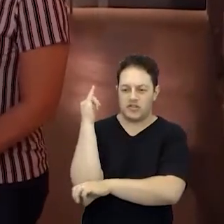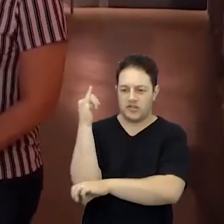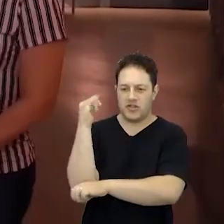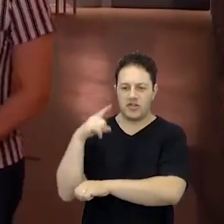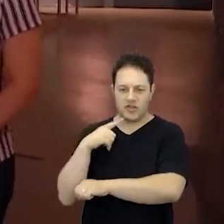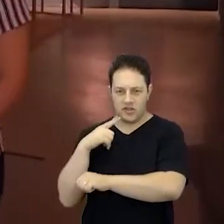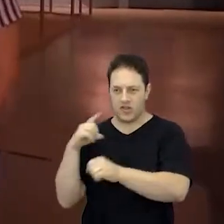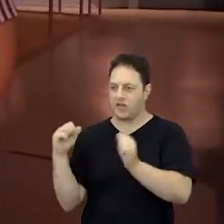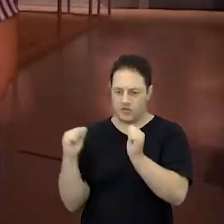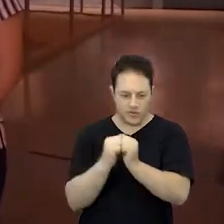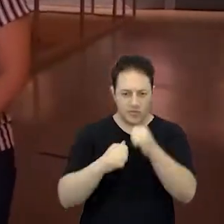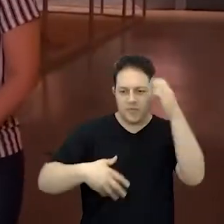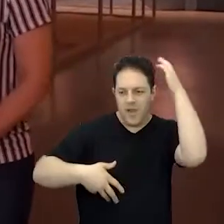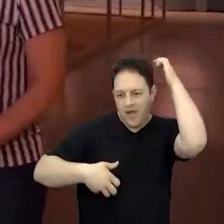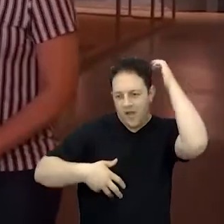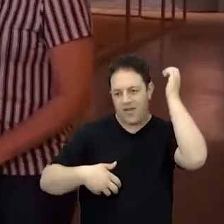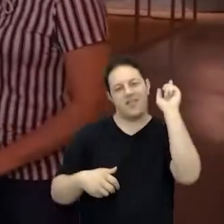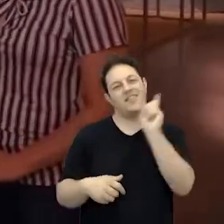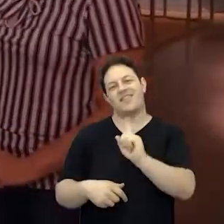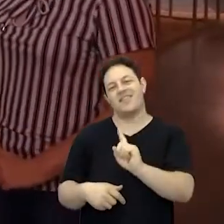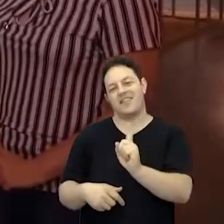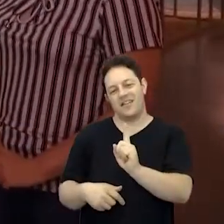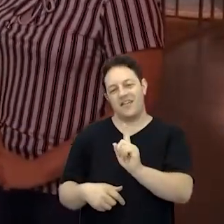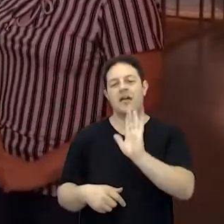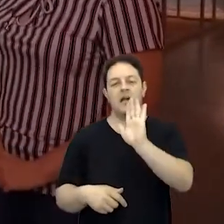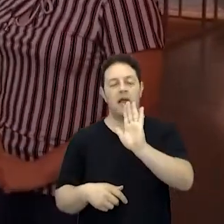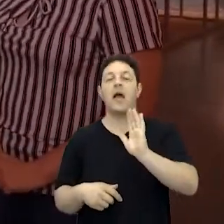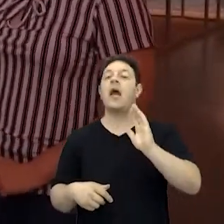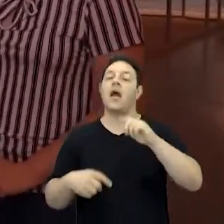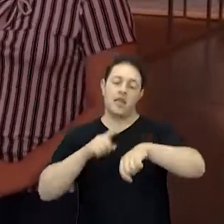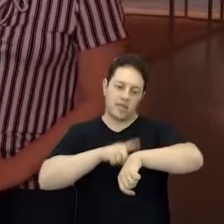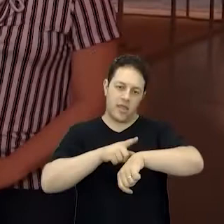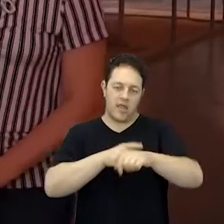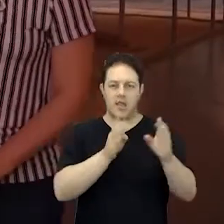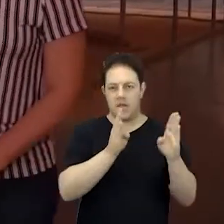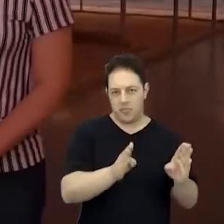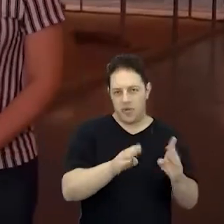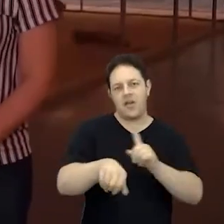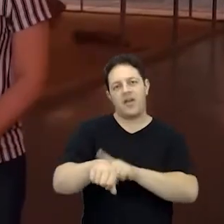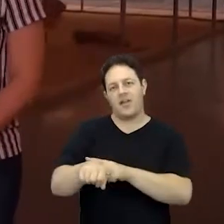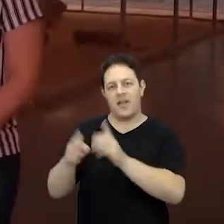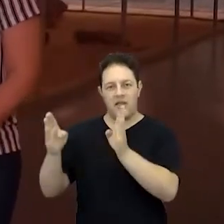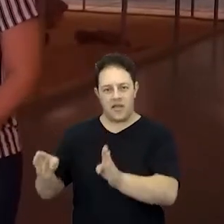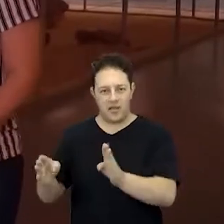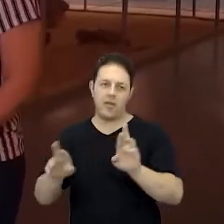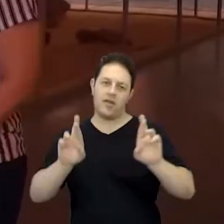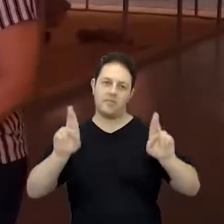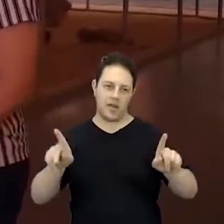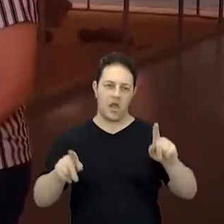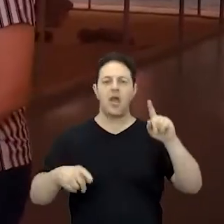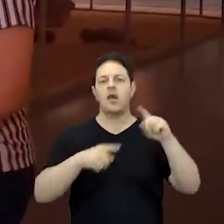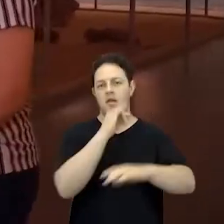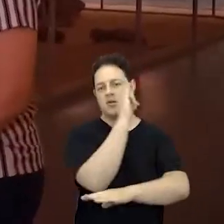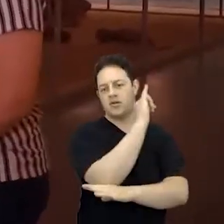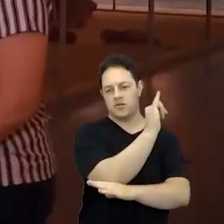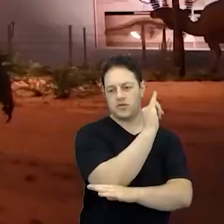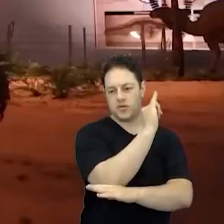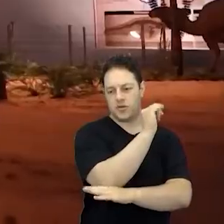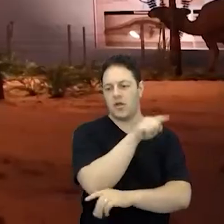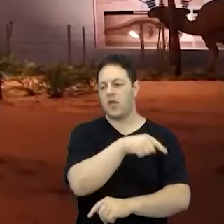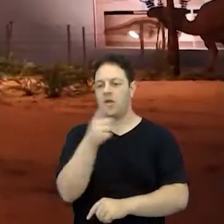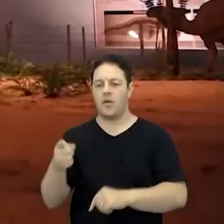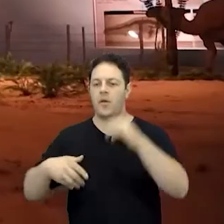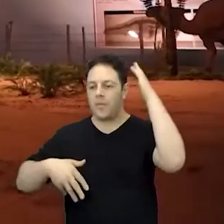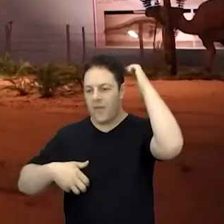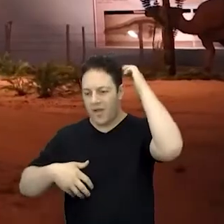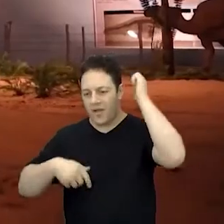aqui porque eles estão aqui dentro né sou eu estou muito distante na linha do tempo mas vale o princípio é o mesmo então são registros de